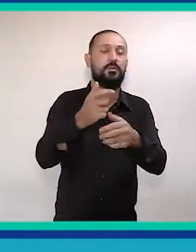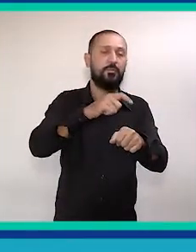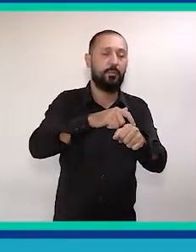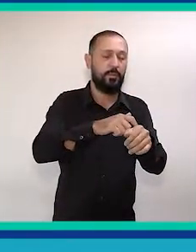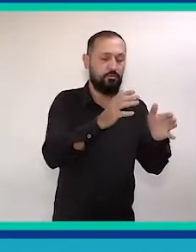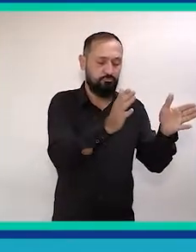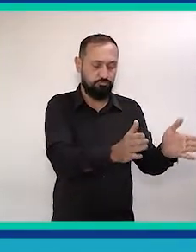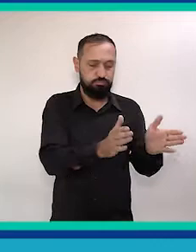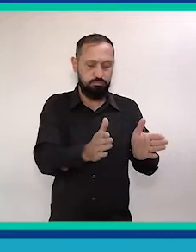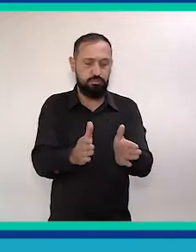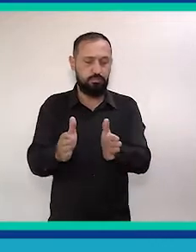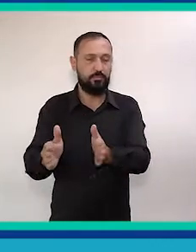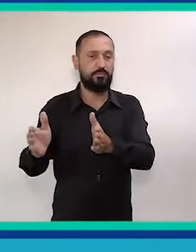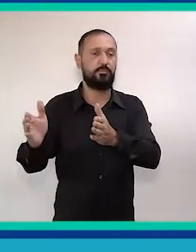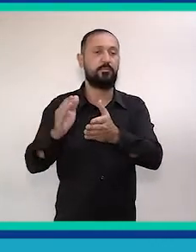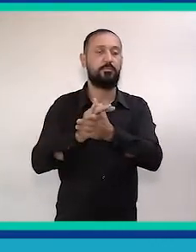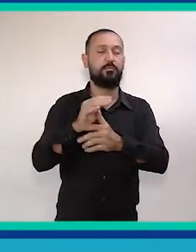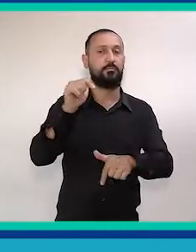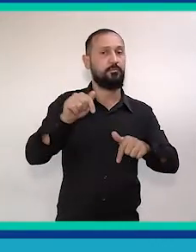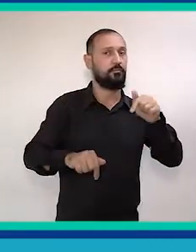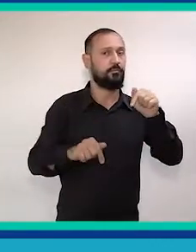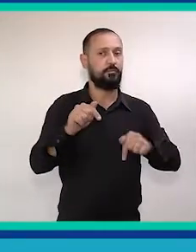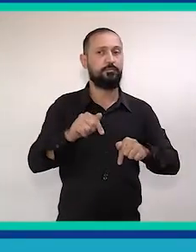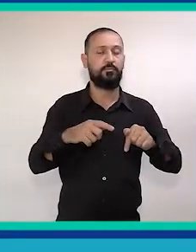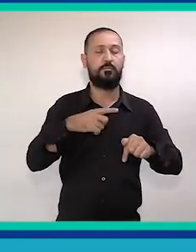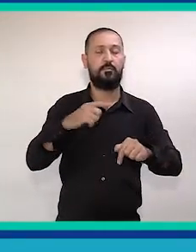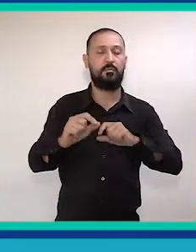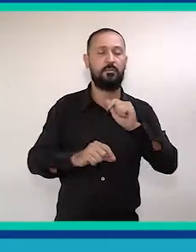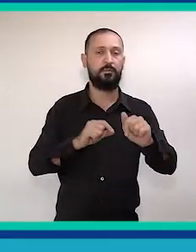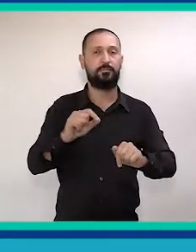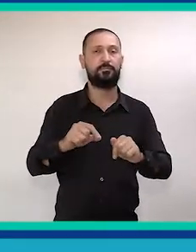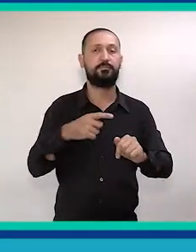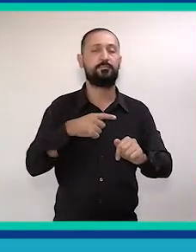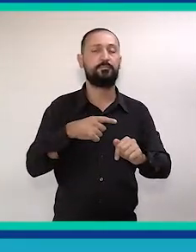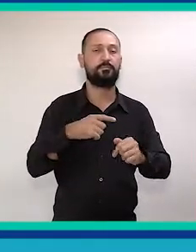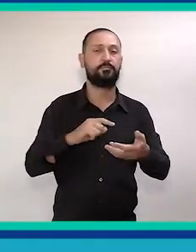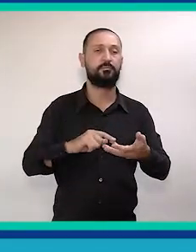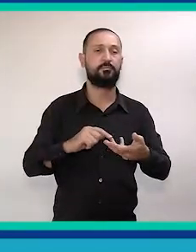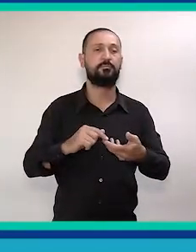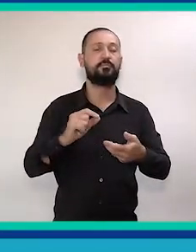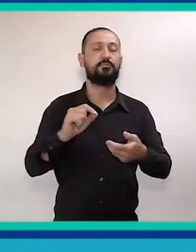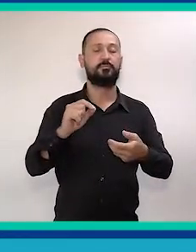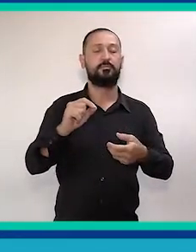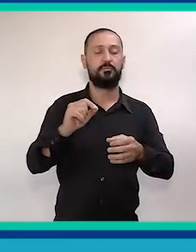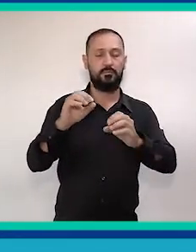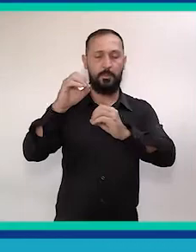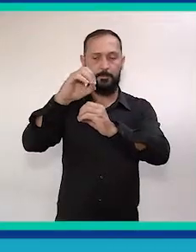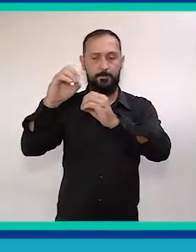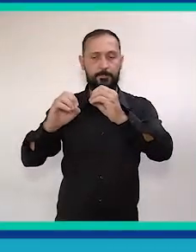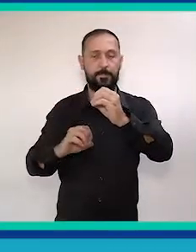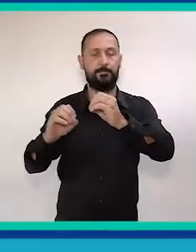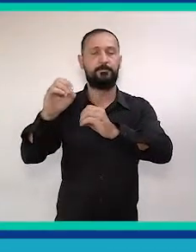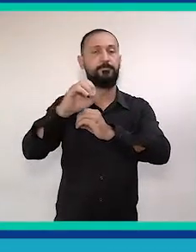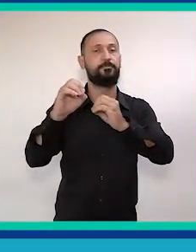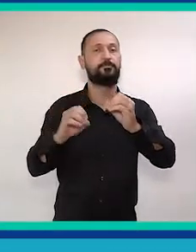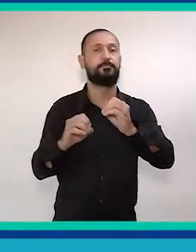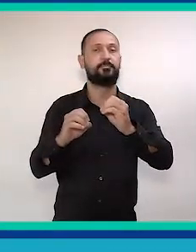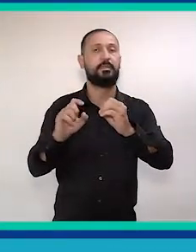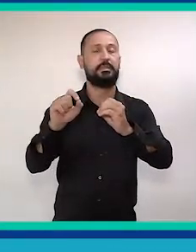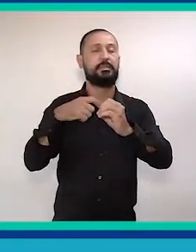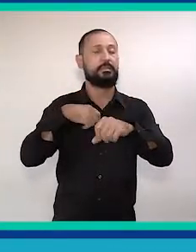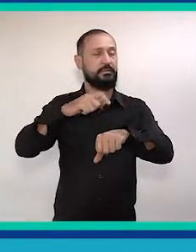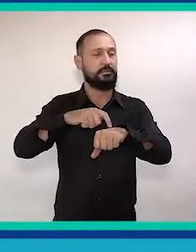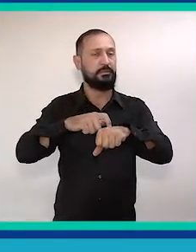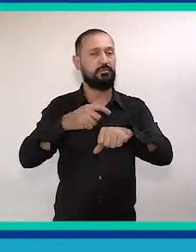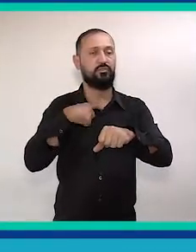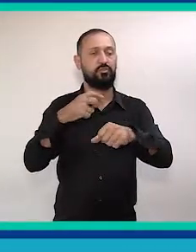precisa começar uma sequência de procedimento bioquímico, onde a gente vai conseguir obter uma molécula desse